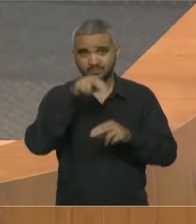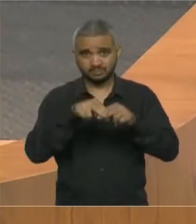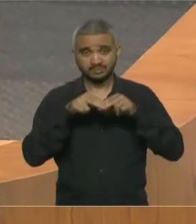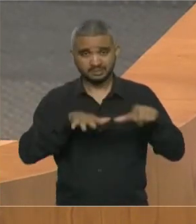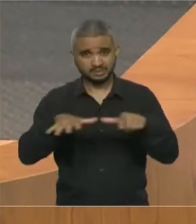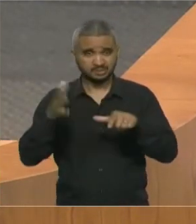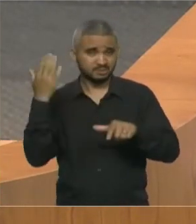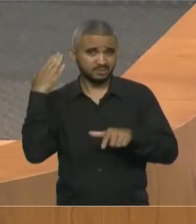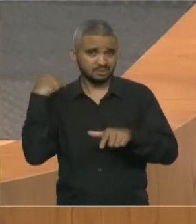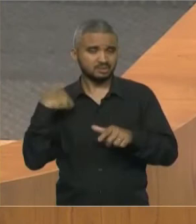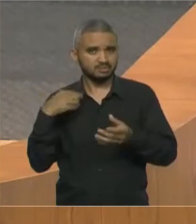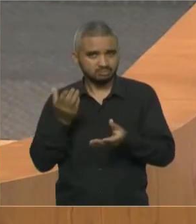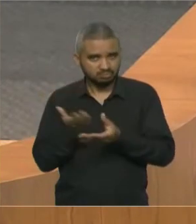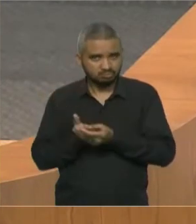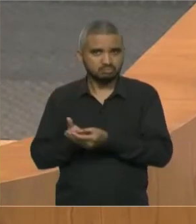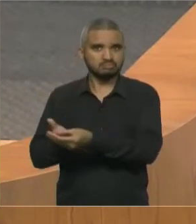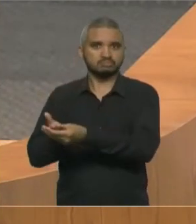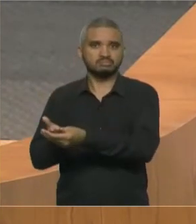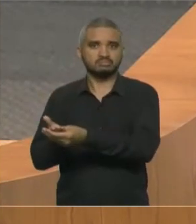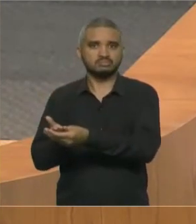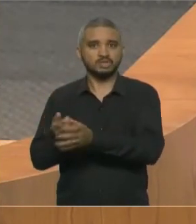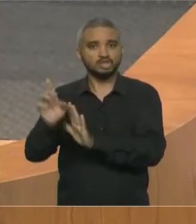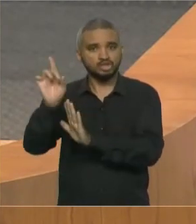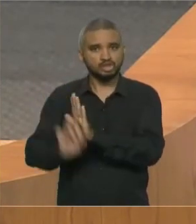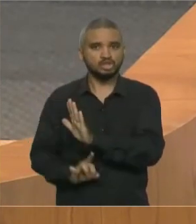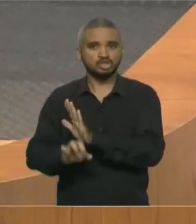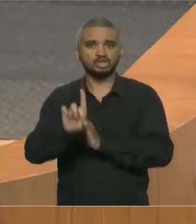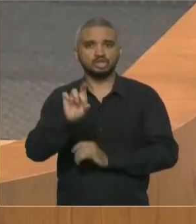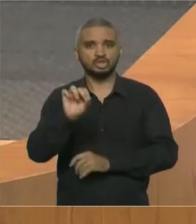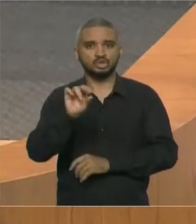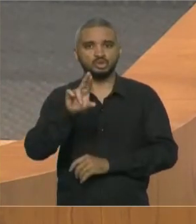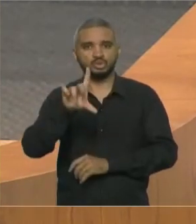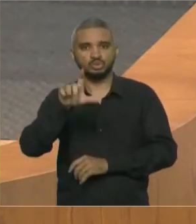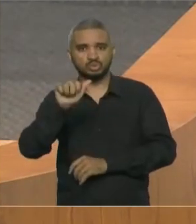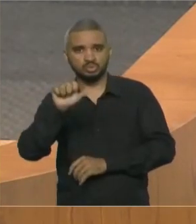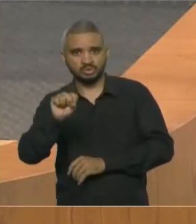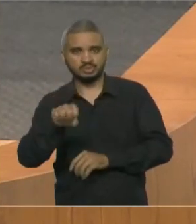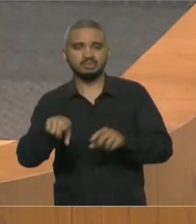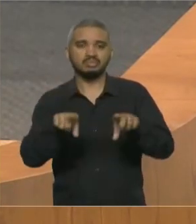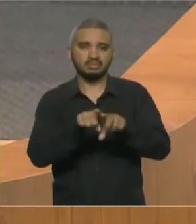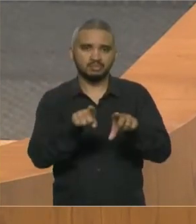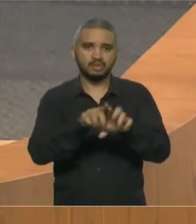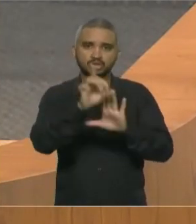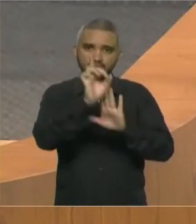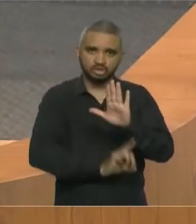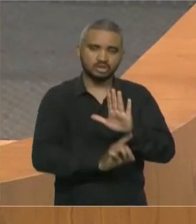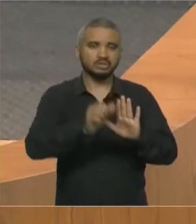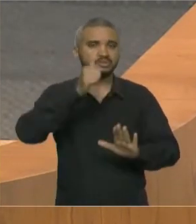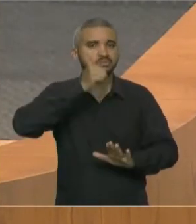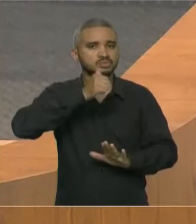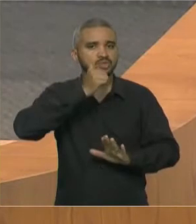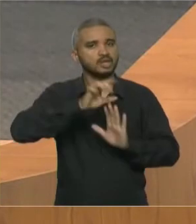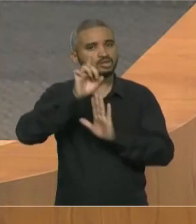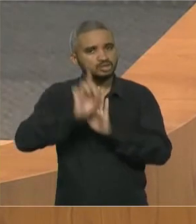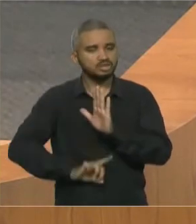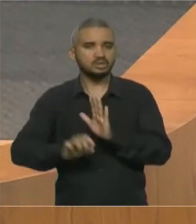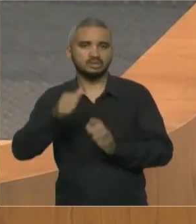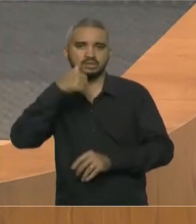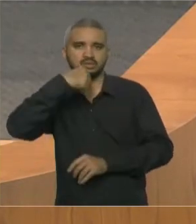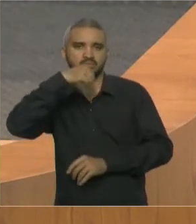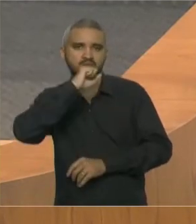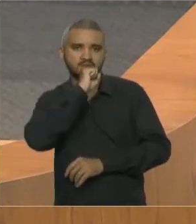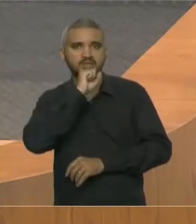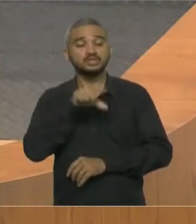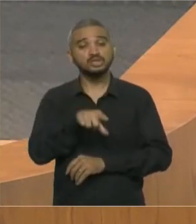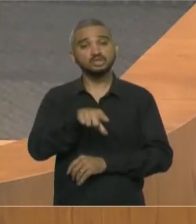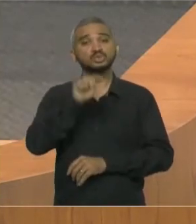visa realmente dar direito não só às doulas, mas dar direito a nós que somos mulheres, a nós que somos mães, de escolher quem nós